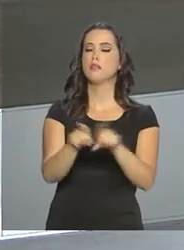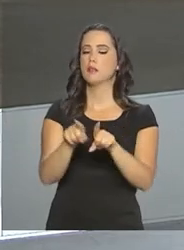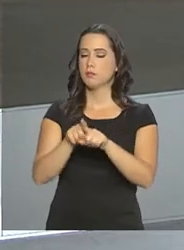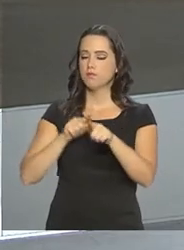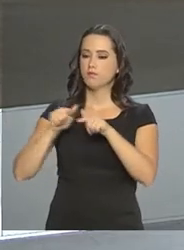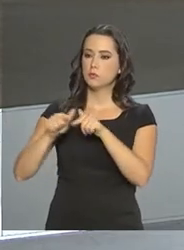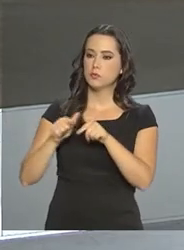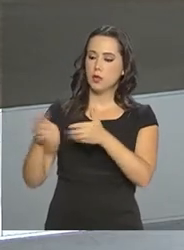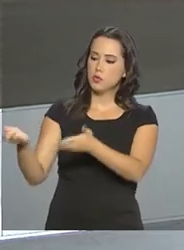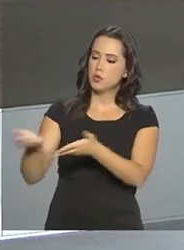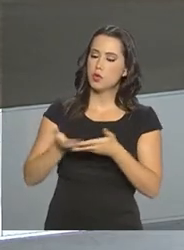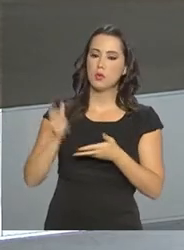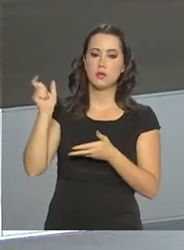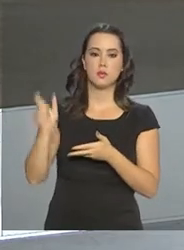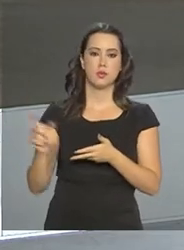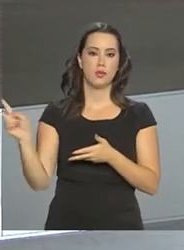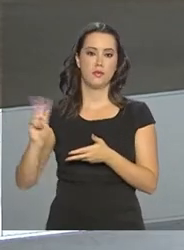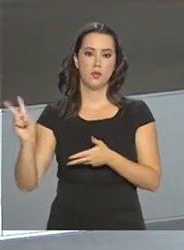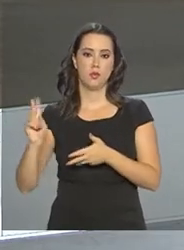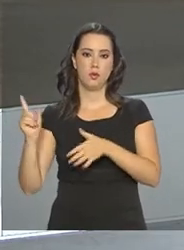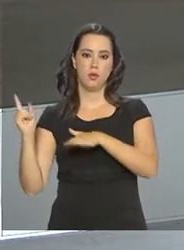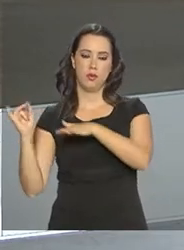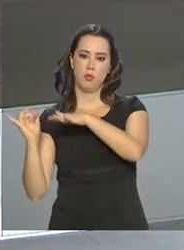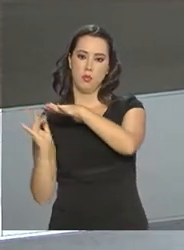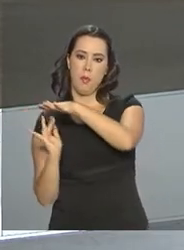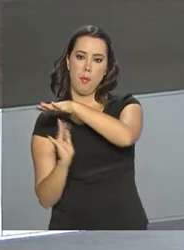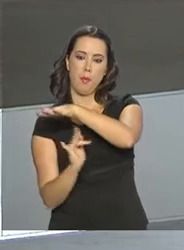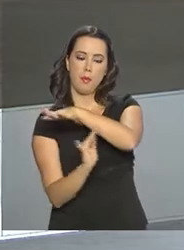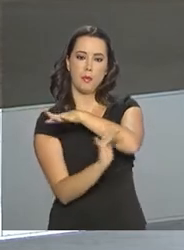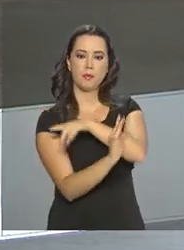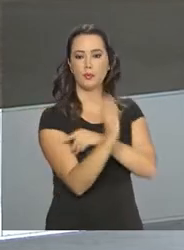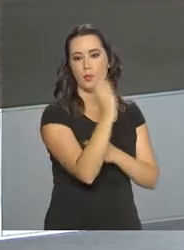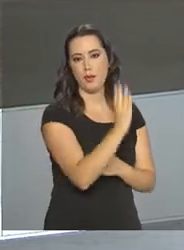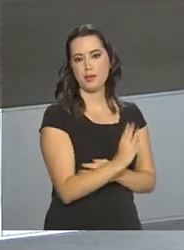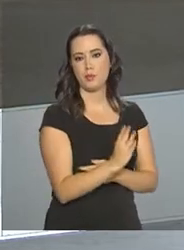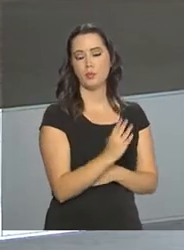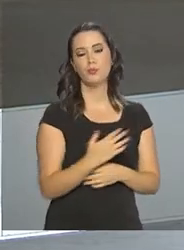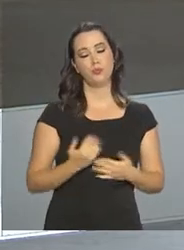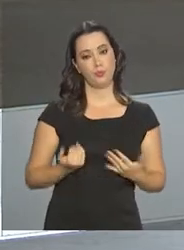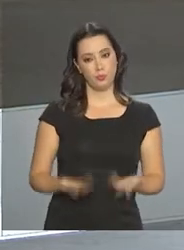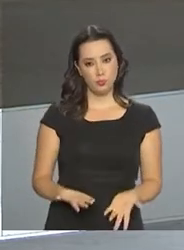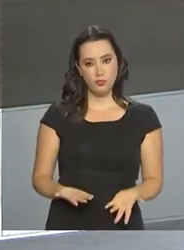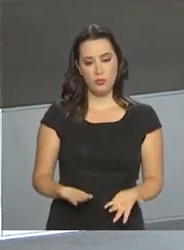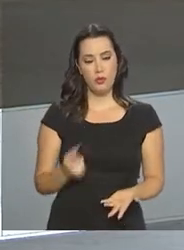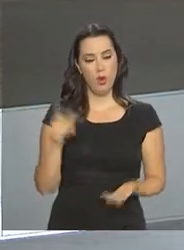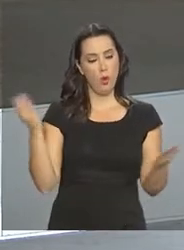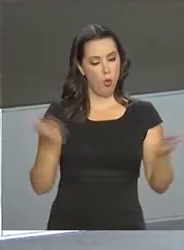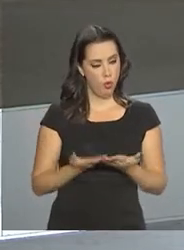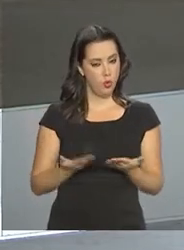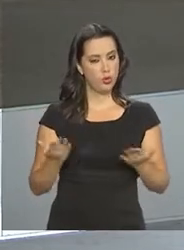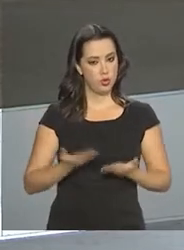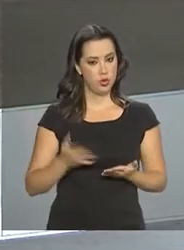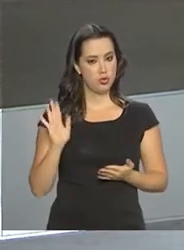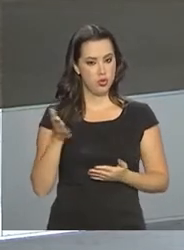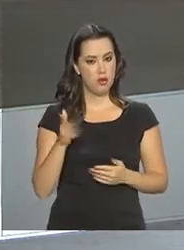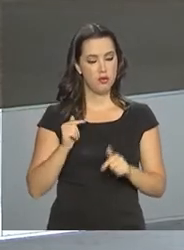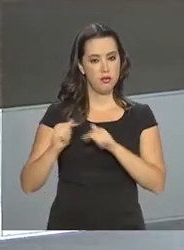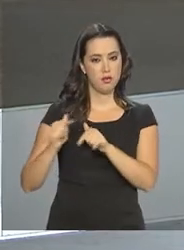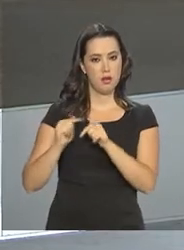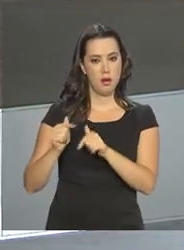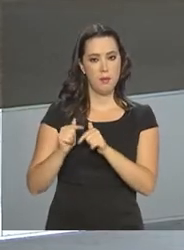aos imigrantes venezuelanos em roraima hoje em dia os militares já atuam por força de uma